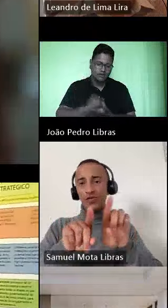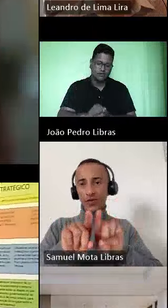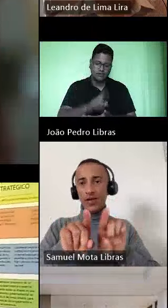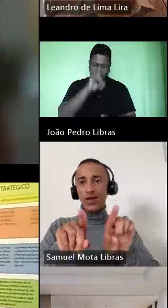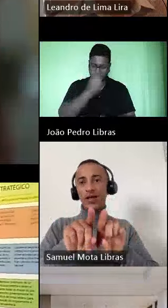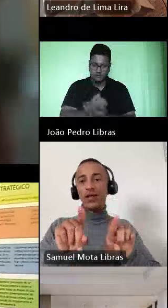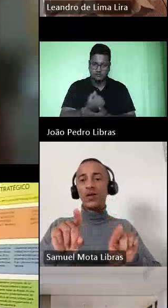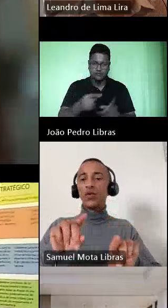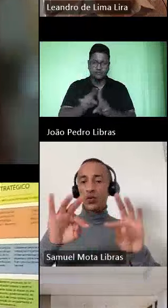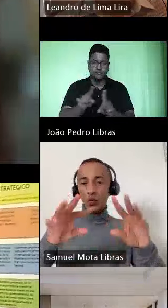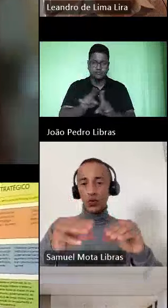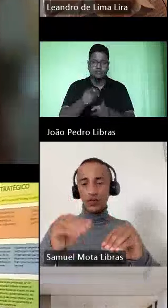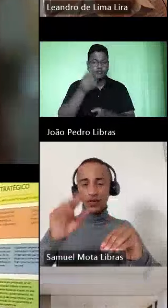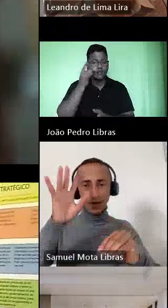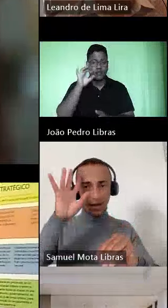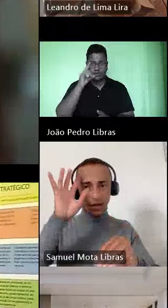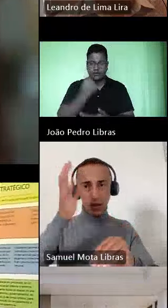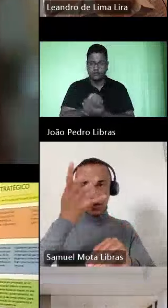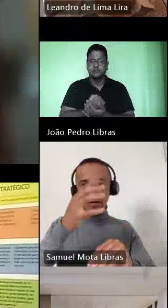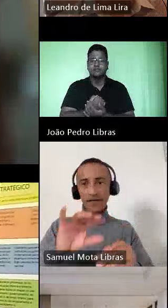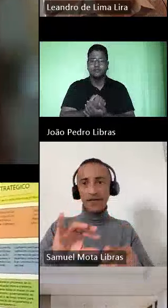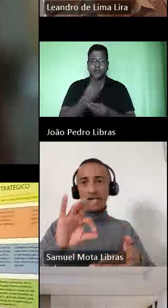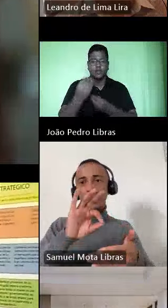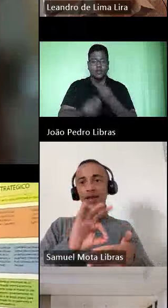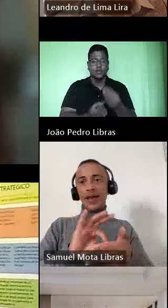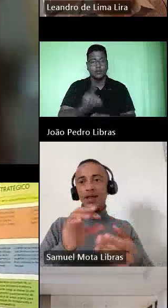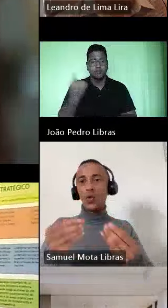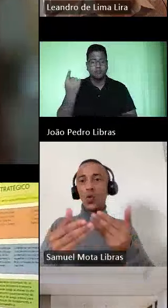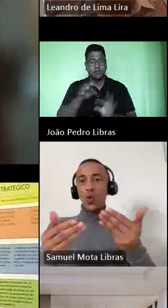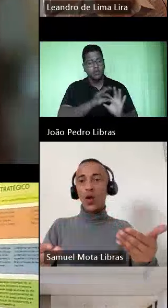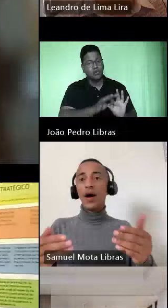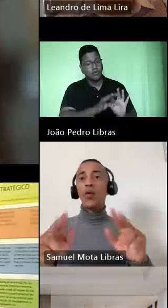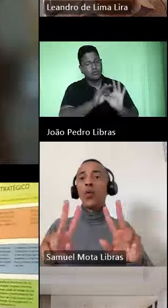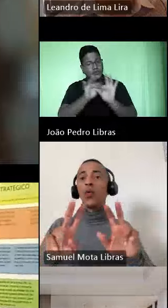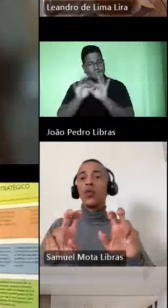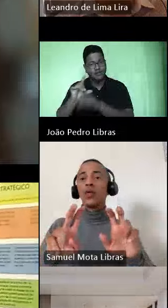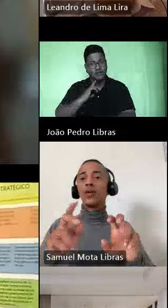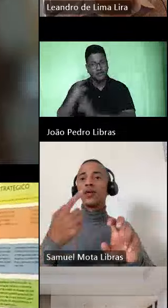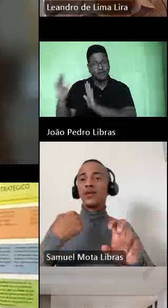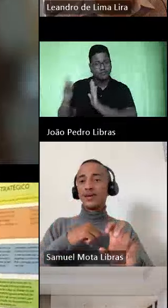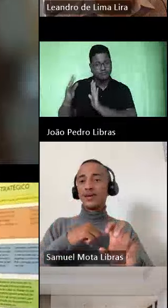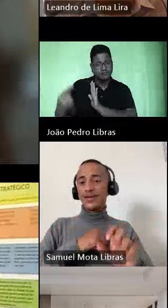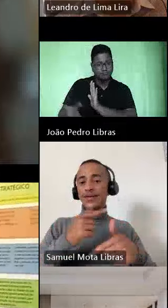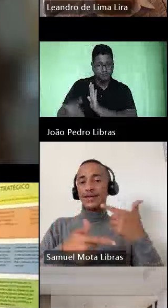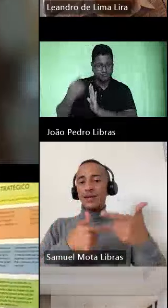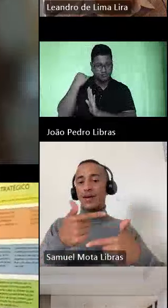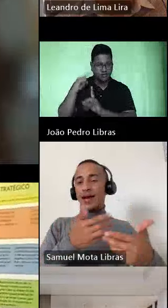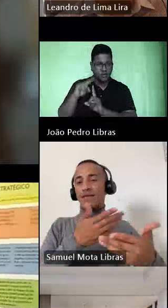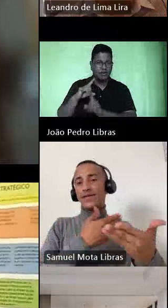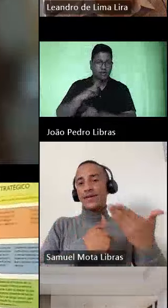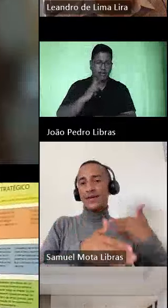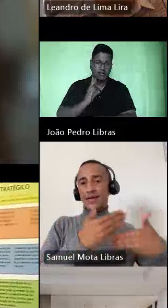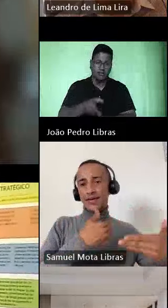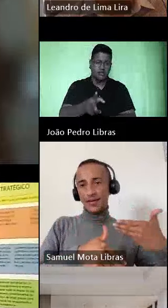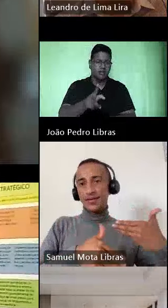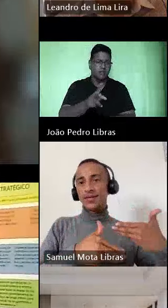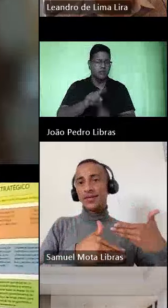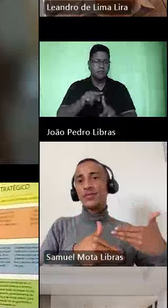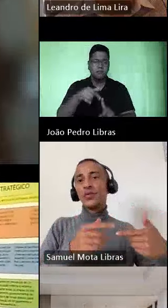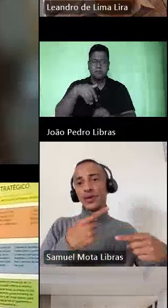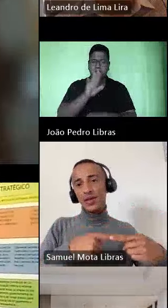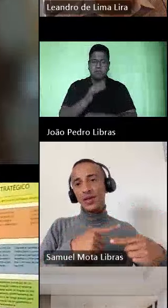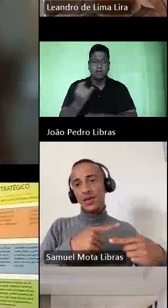traz da evidência da decisão de qual era o contexto que eu tinha a época Porque vão ter sempre muito mais informações